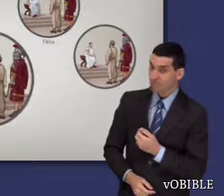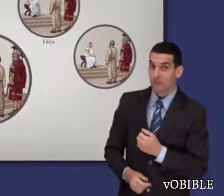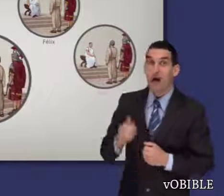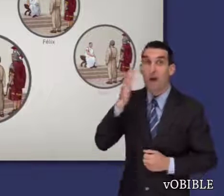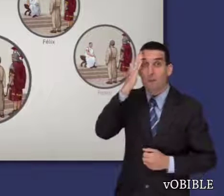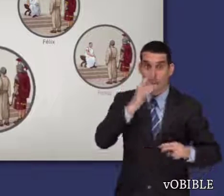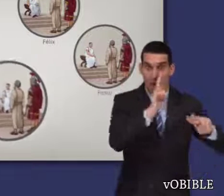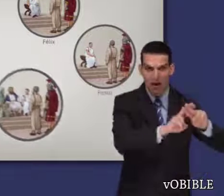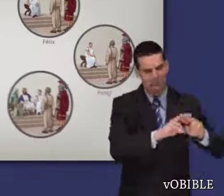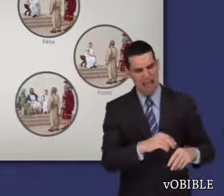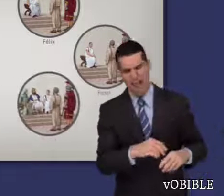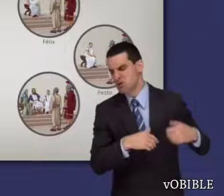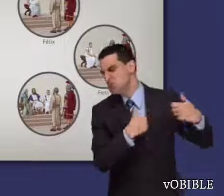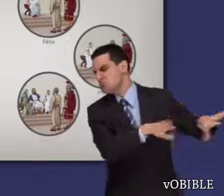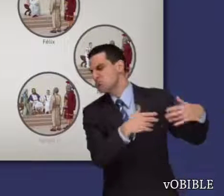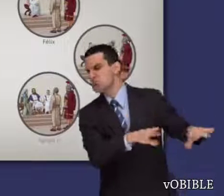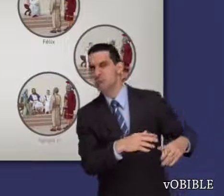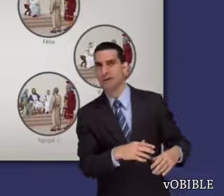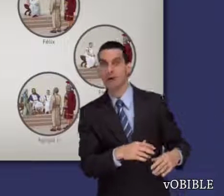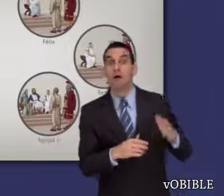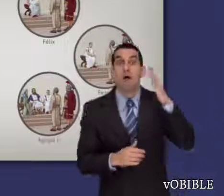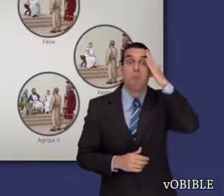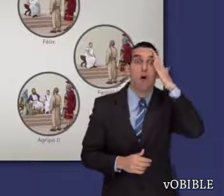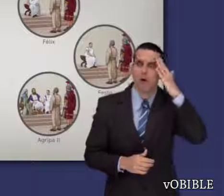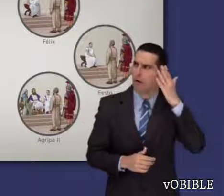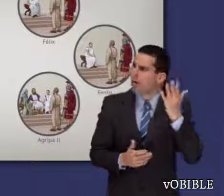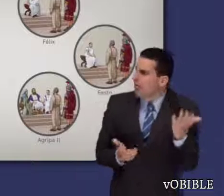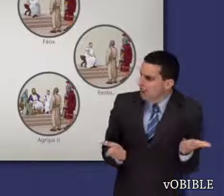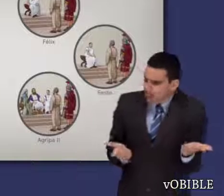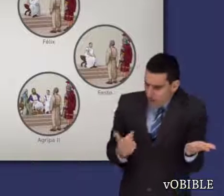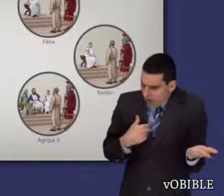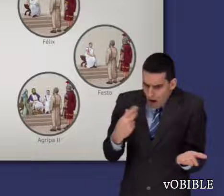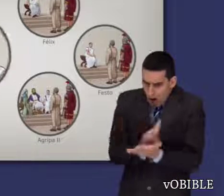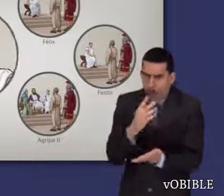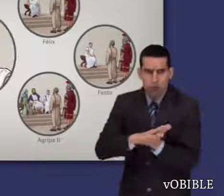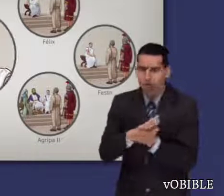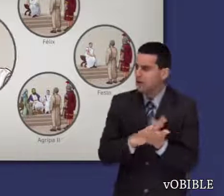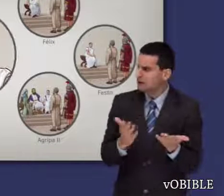rei Herodes Agripa II. Durante a sua defesa, Paulo